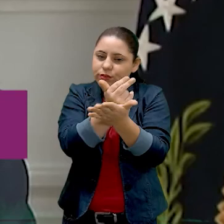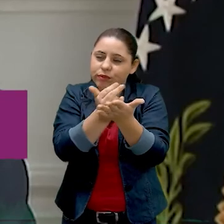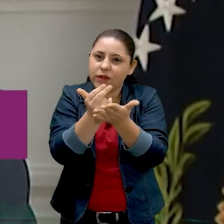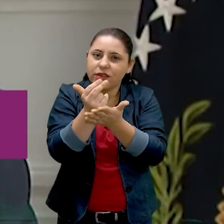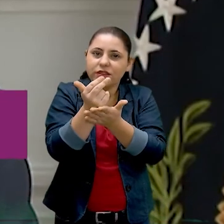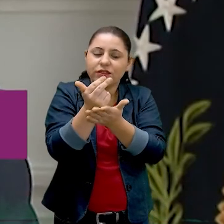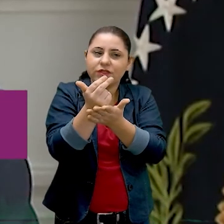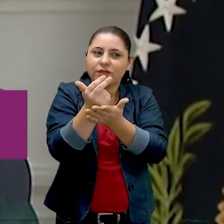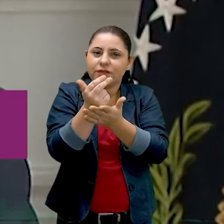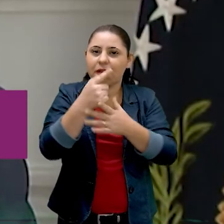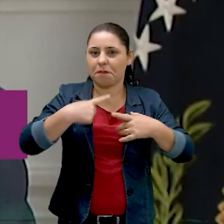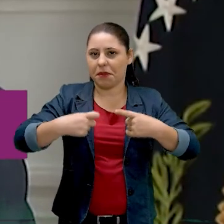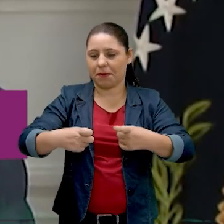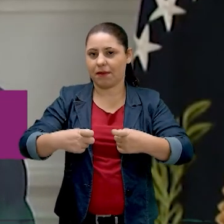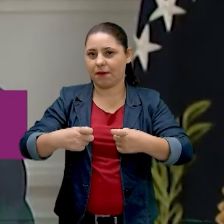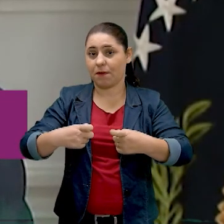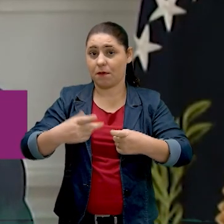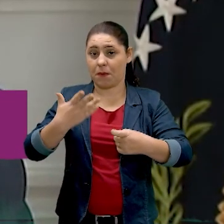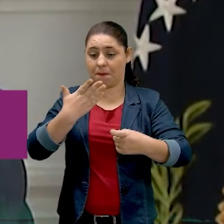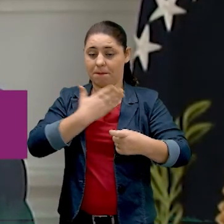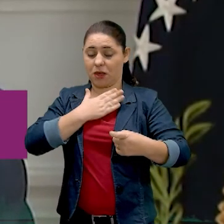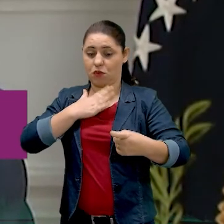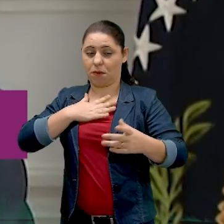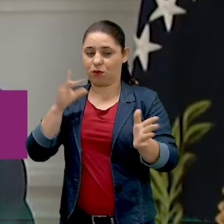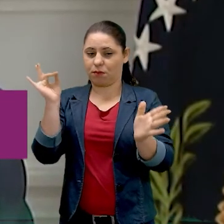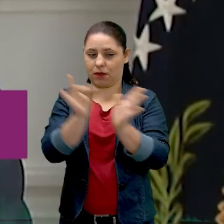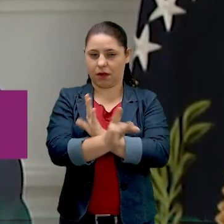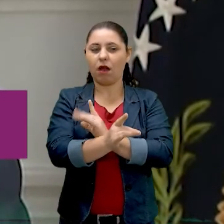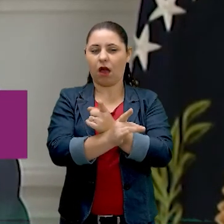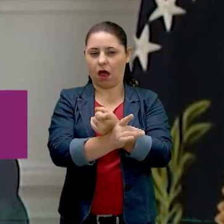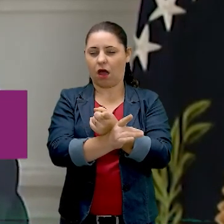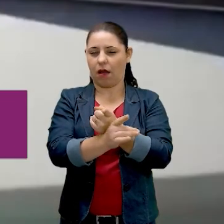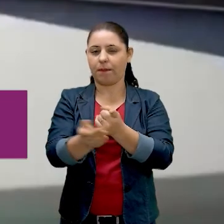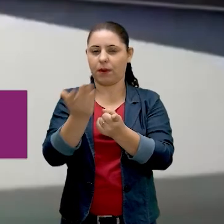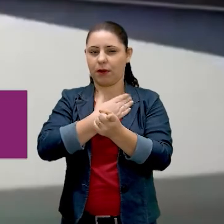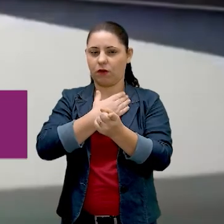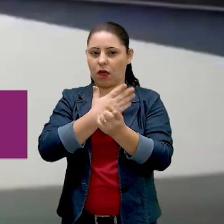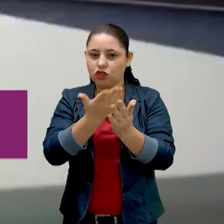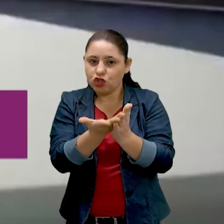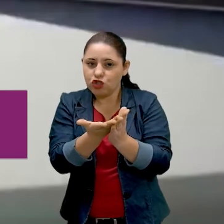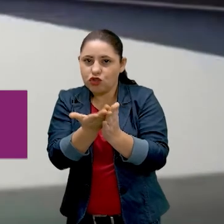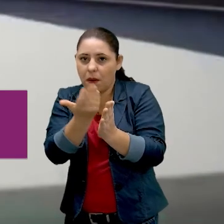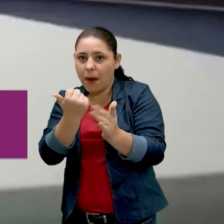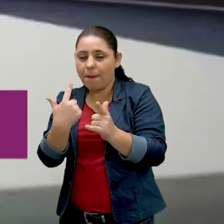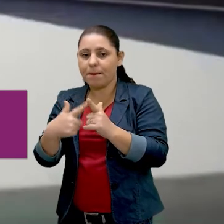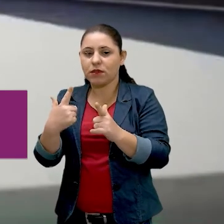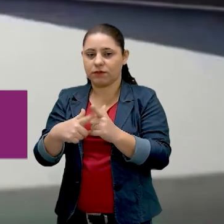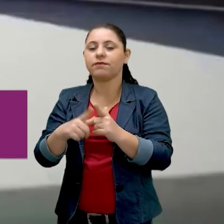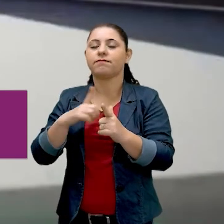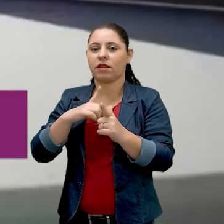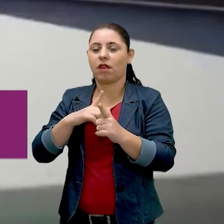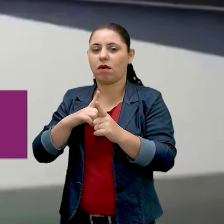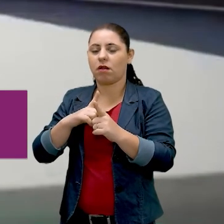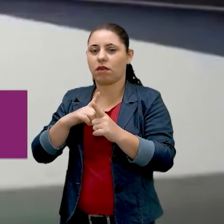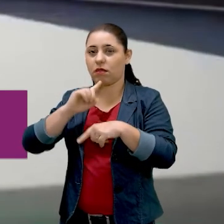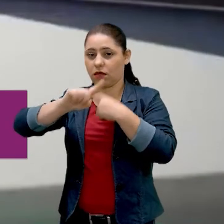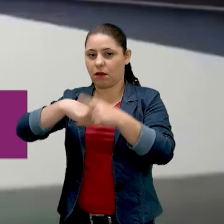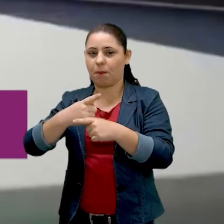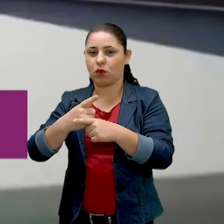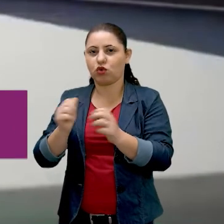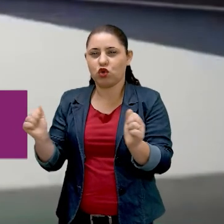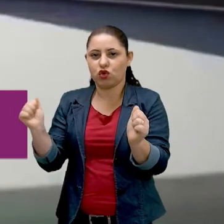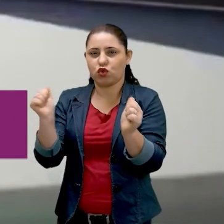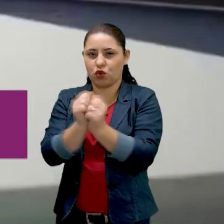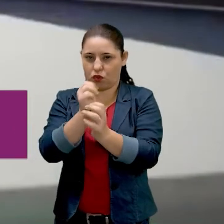pura arte da guerra. O amigo do meu inimigo é meu amigo. Então, eu vou trazer ele para cá, por quê? Porque a gente vai